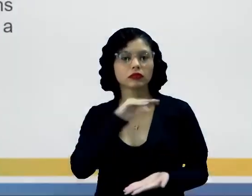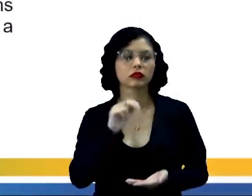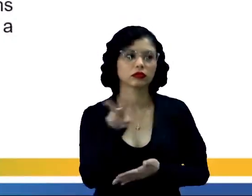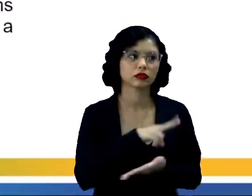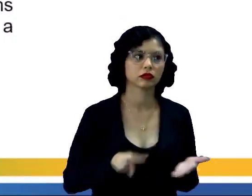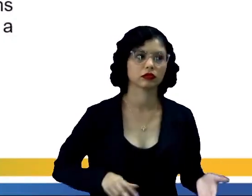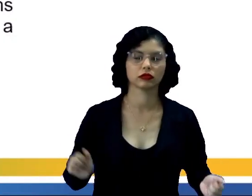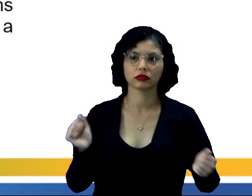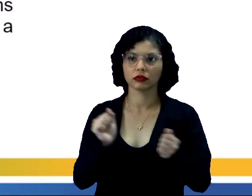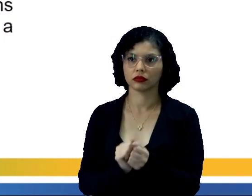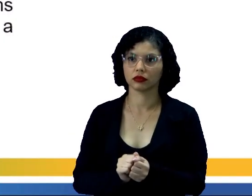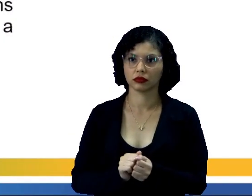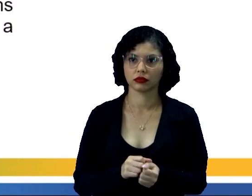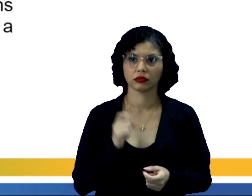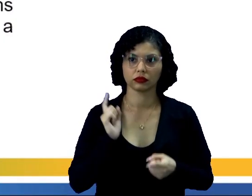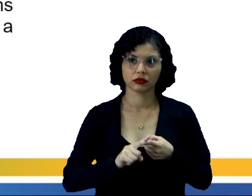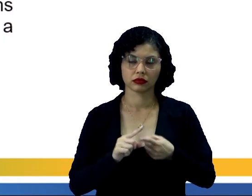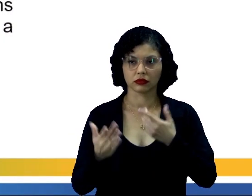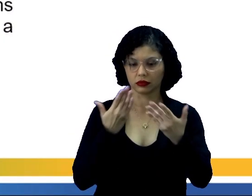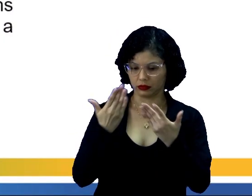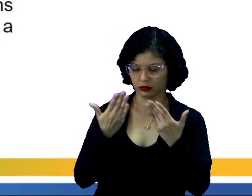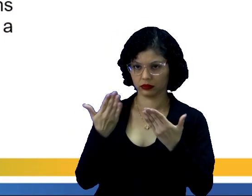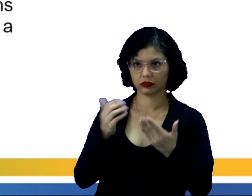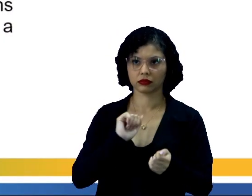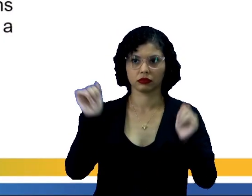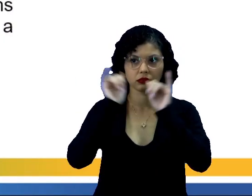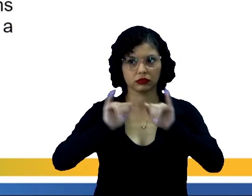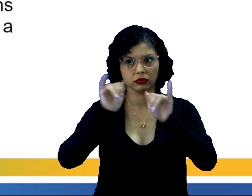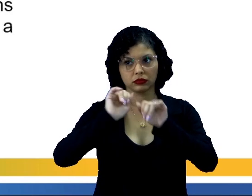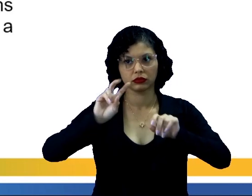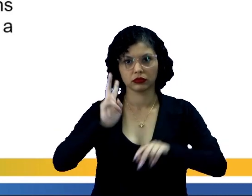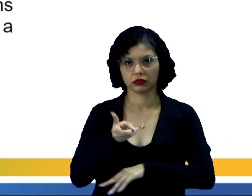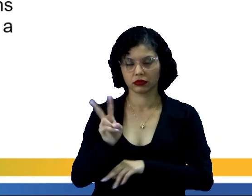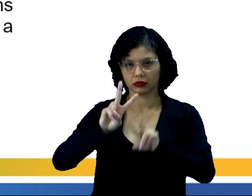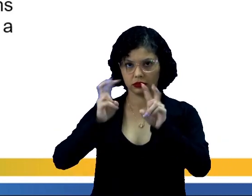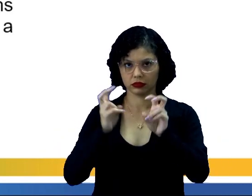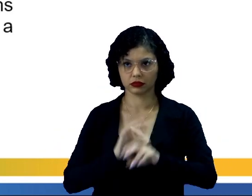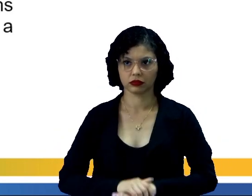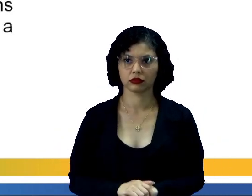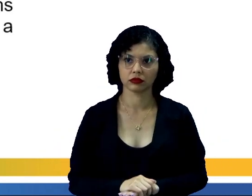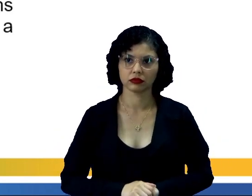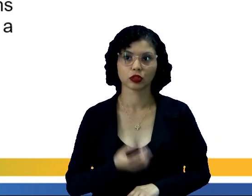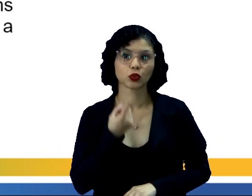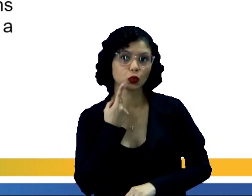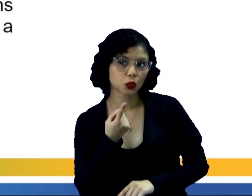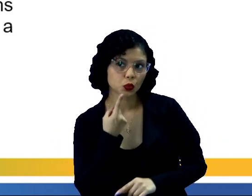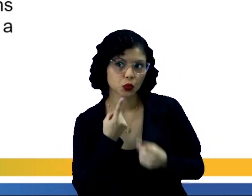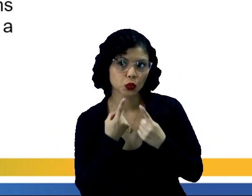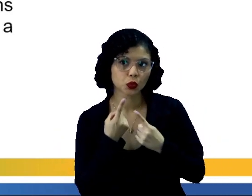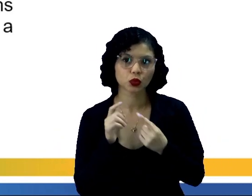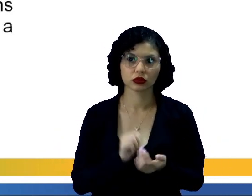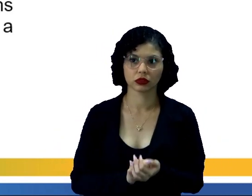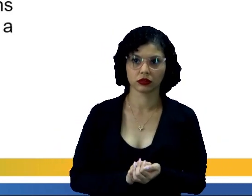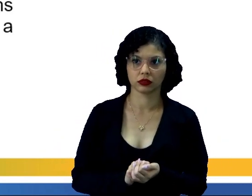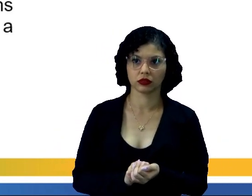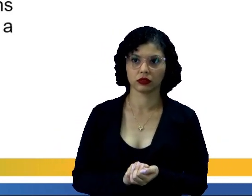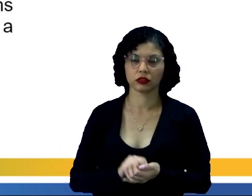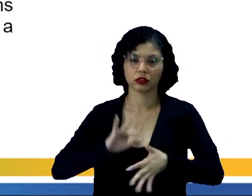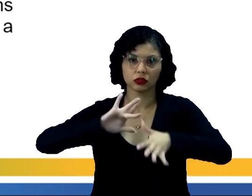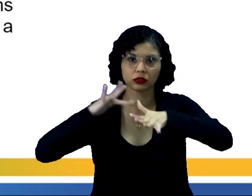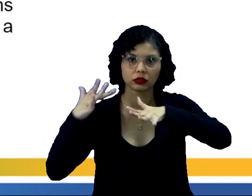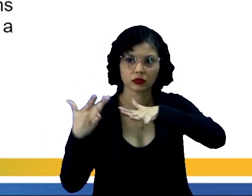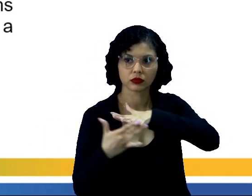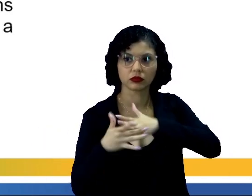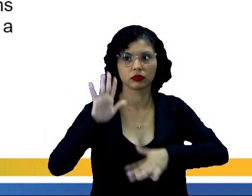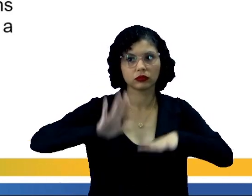ler juntos por que que é importante comparar notícias da mesma temática. O discurso midiático, né, como a